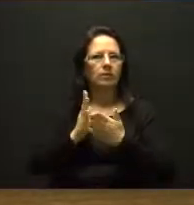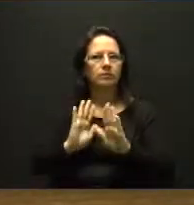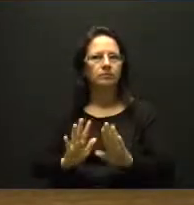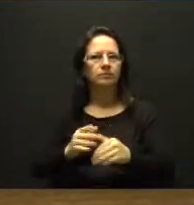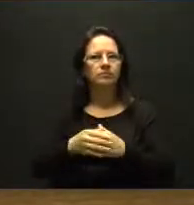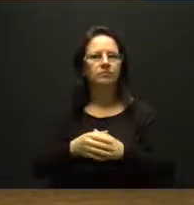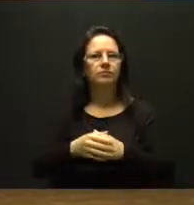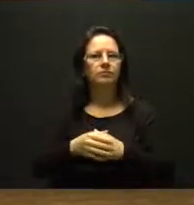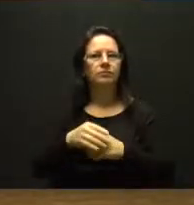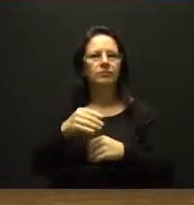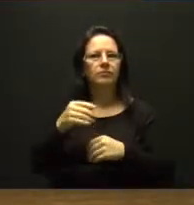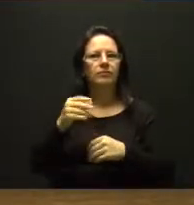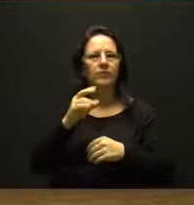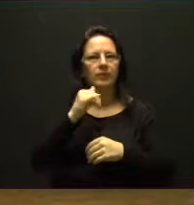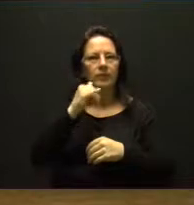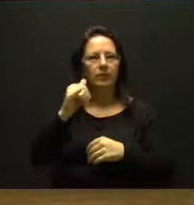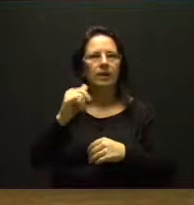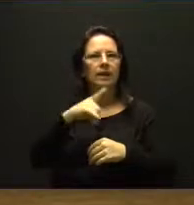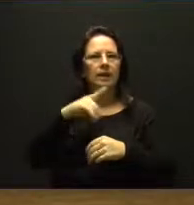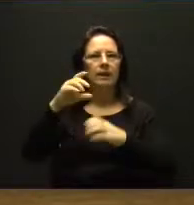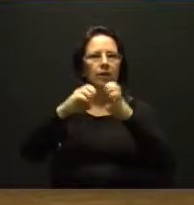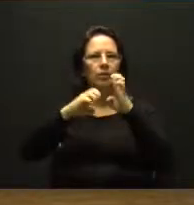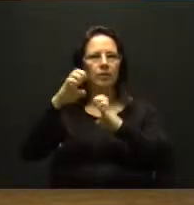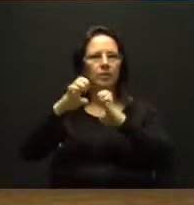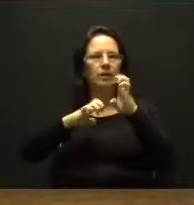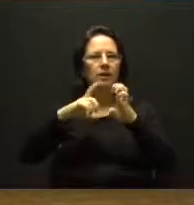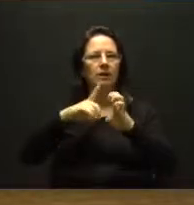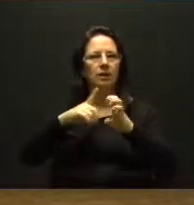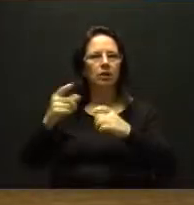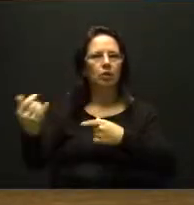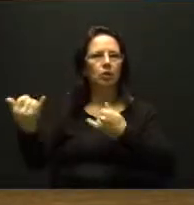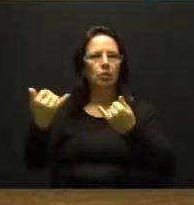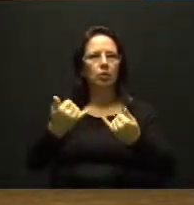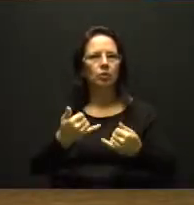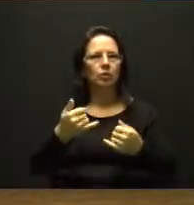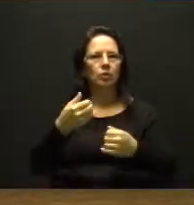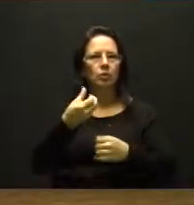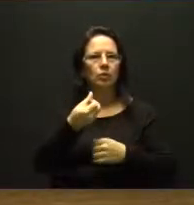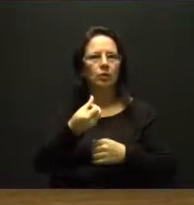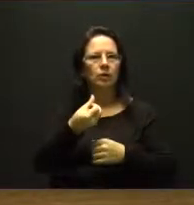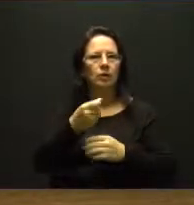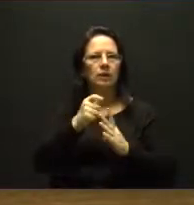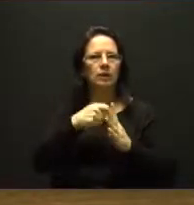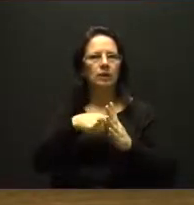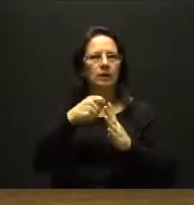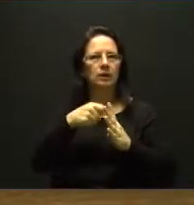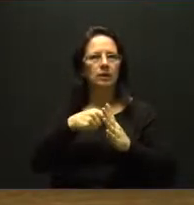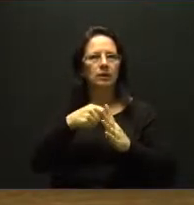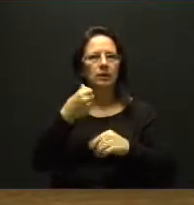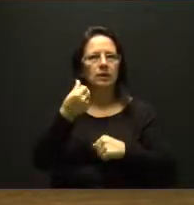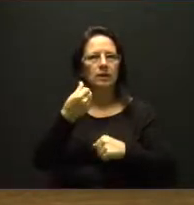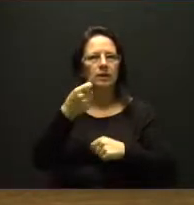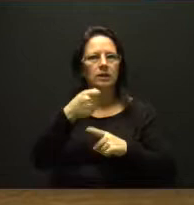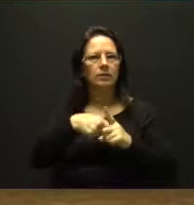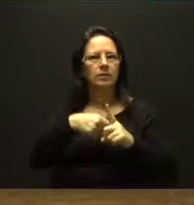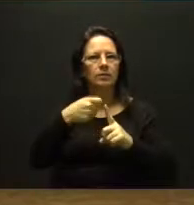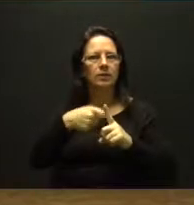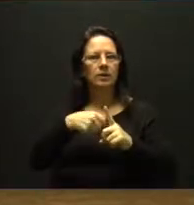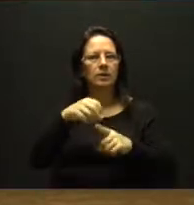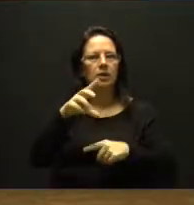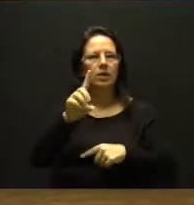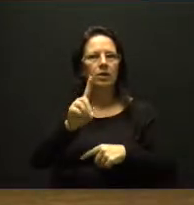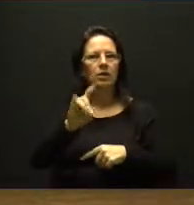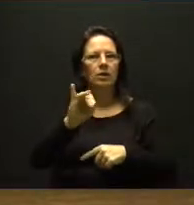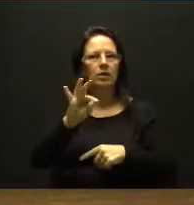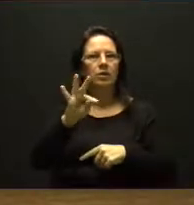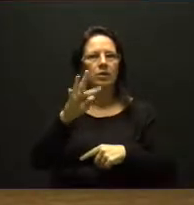deixar aqui registrado que existe uma empresa que fornece a única que nos fornece por seis meses fazendo seis meses agora nos fornece a dieta no pronto socorro